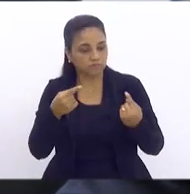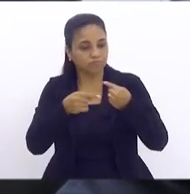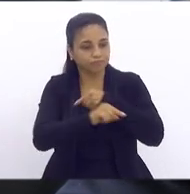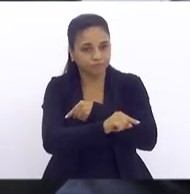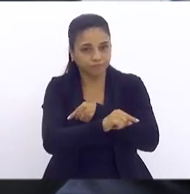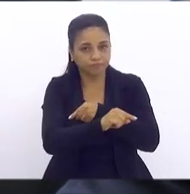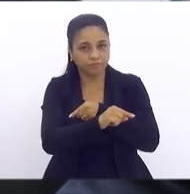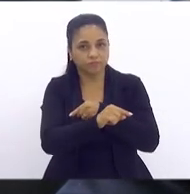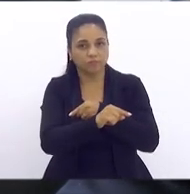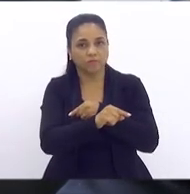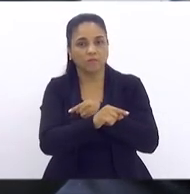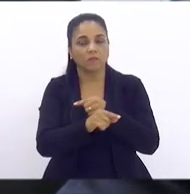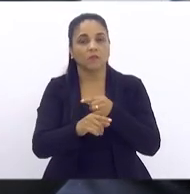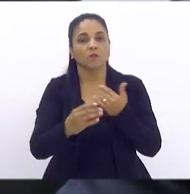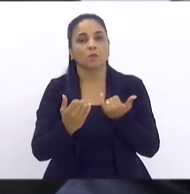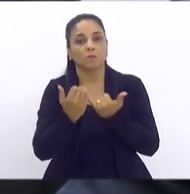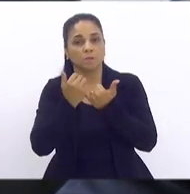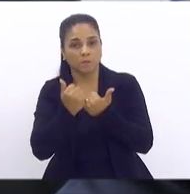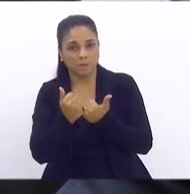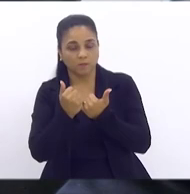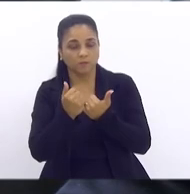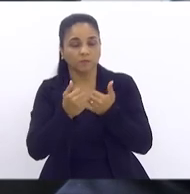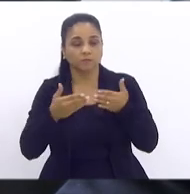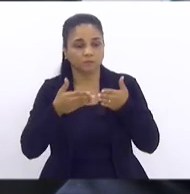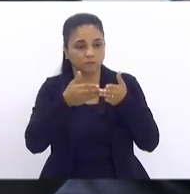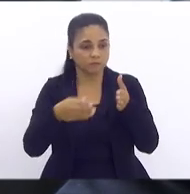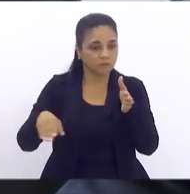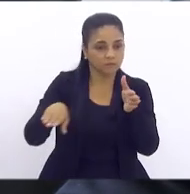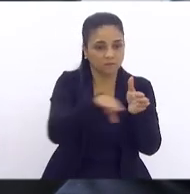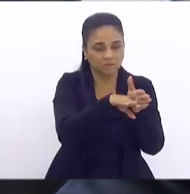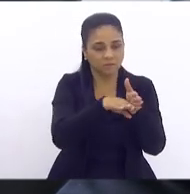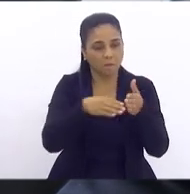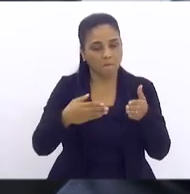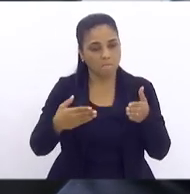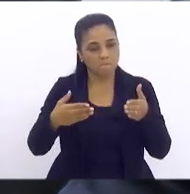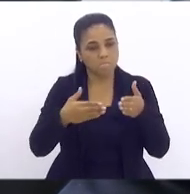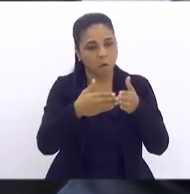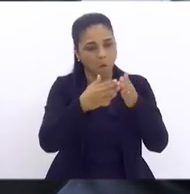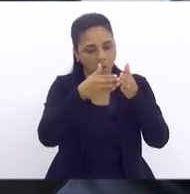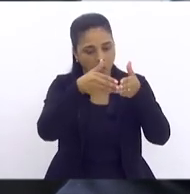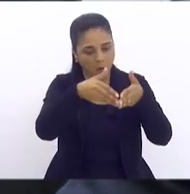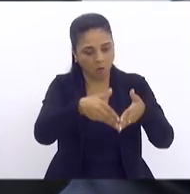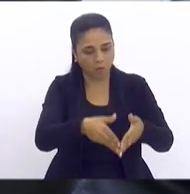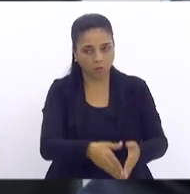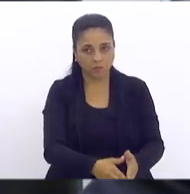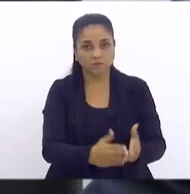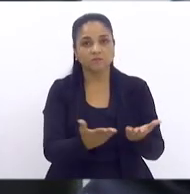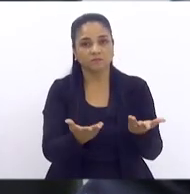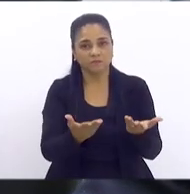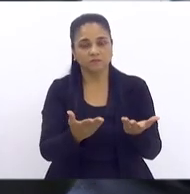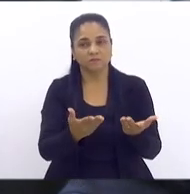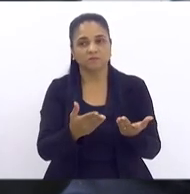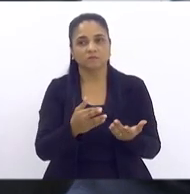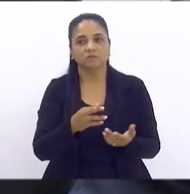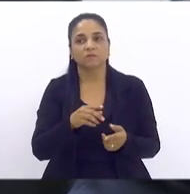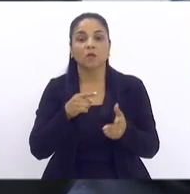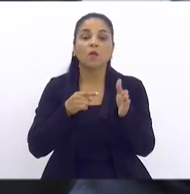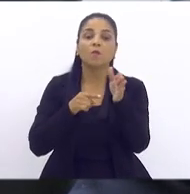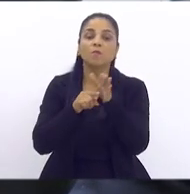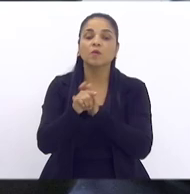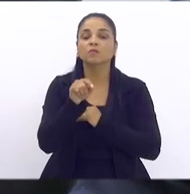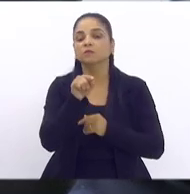aos litígios patrimoniais, consequentemente acidentes, fatos de navegação. Então, por isso, eu endereço essa pergunta ao nosso amigo